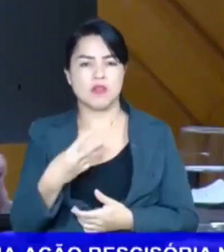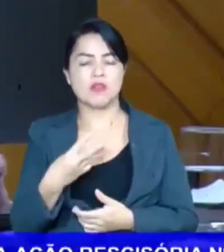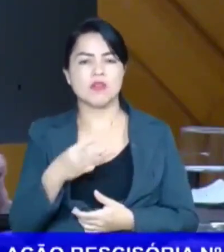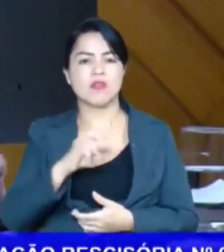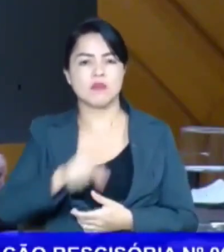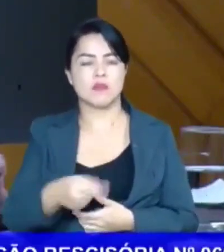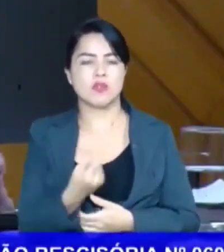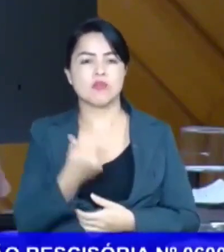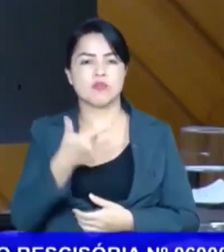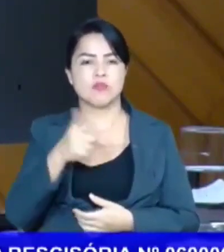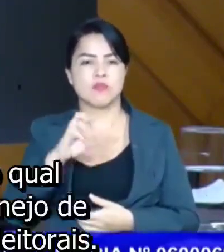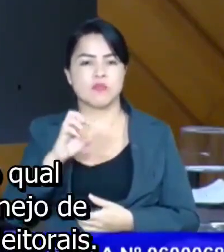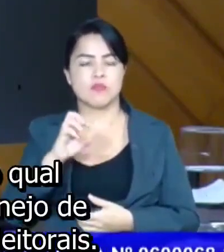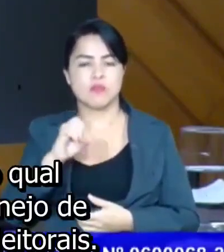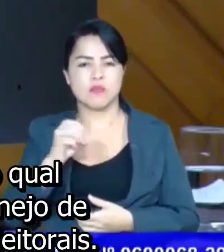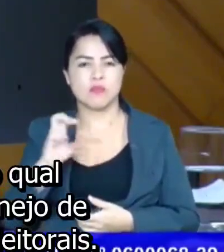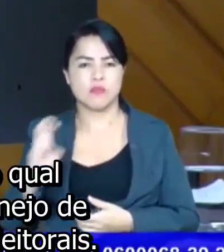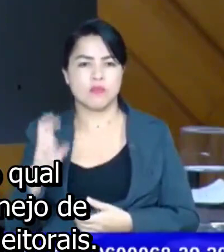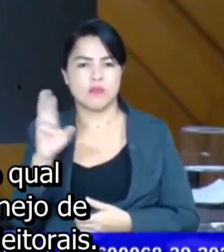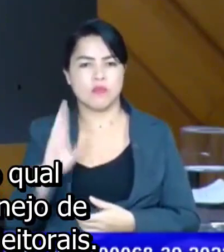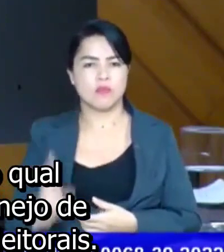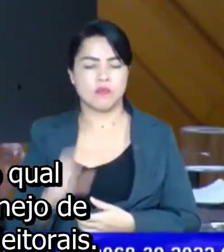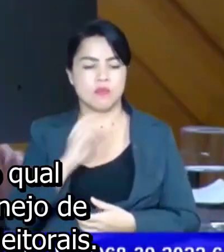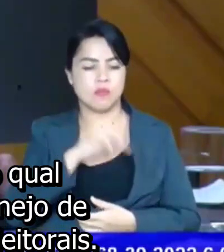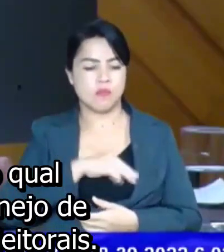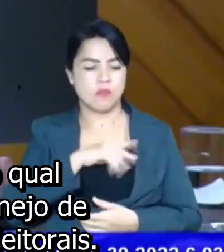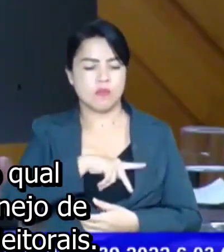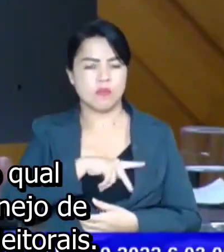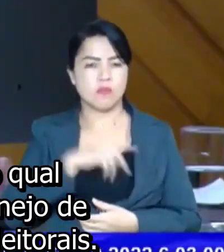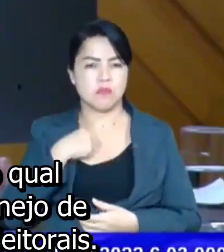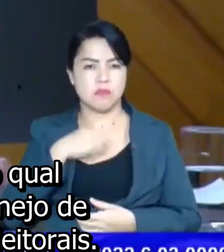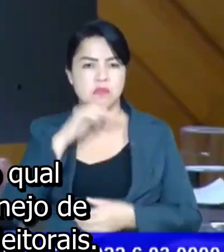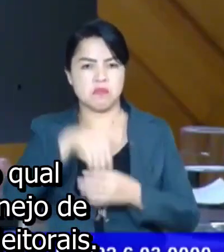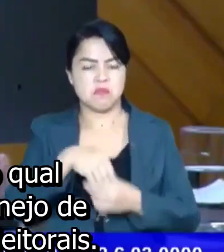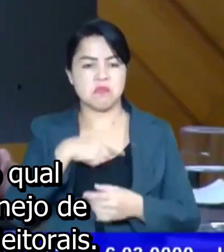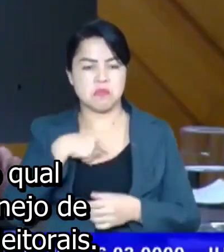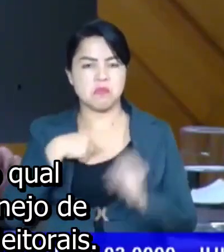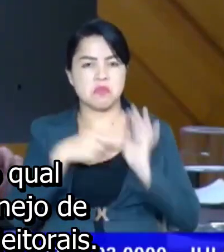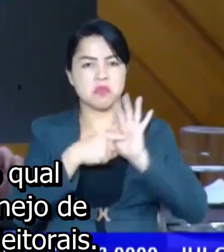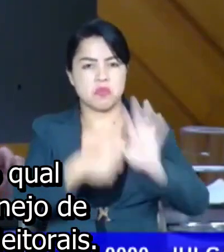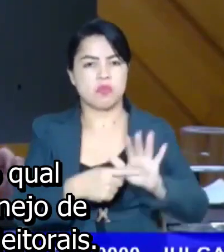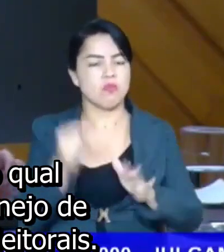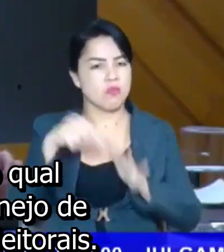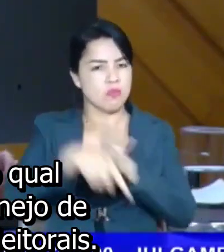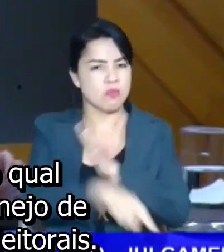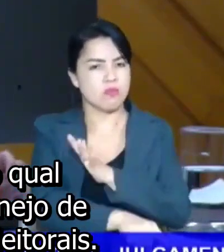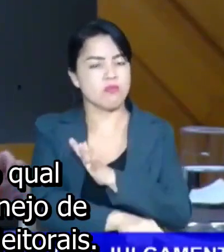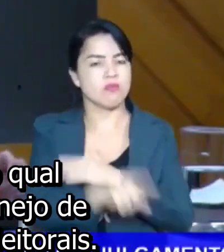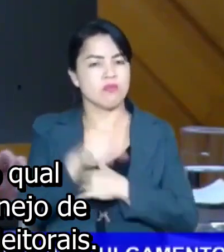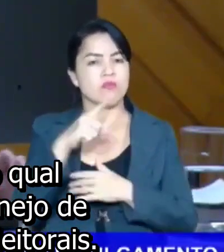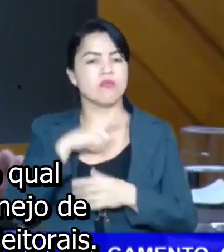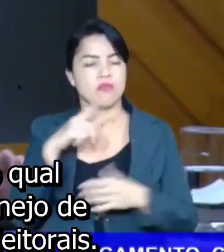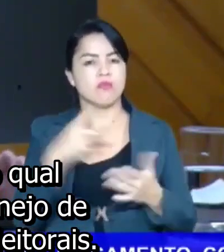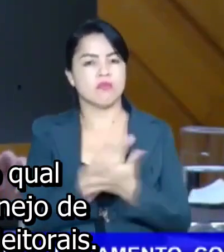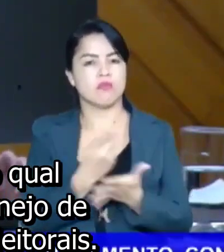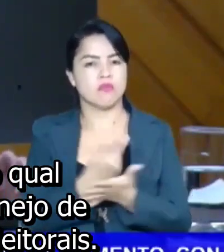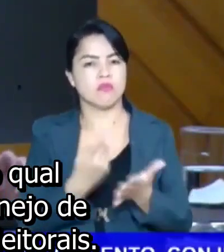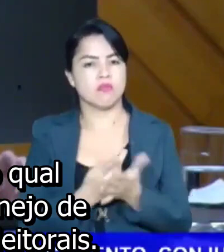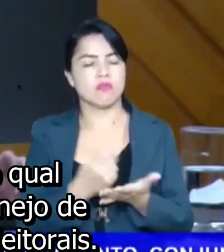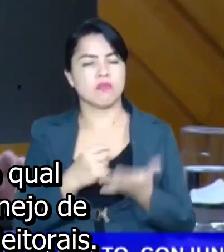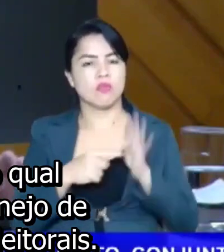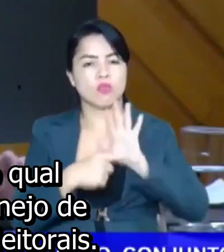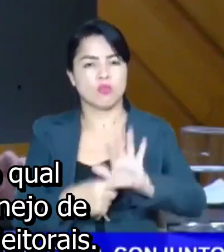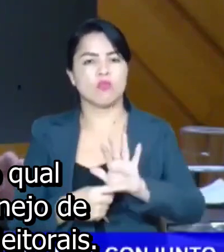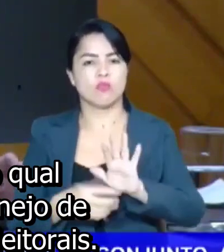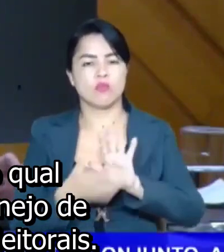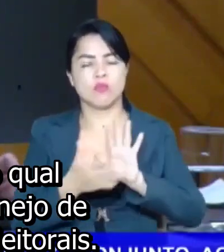53.205. O Ministério Público Eleitoral interpôs agravo, no qual sustentou, primeiramente, a impossibilidade